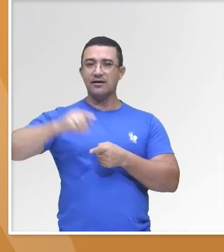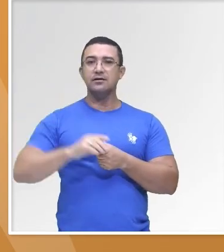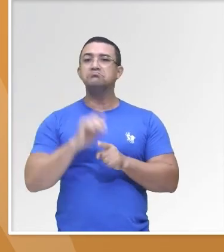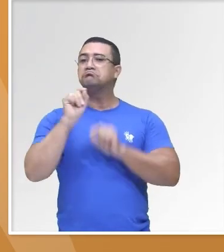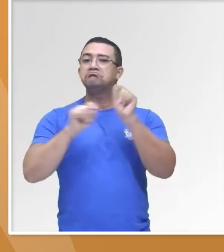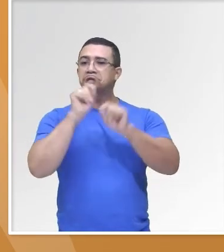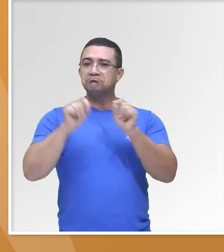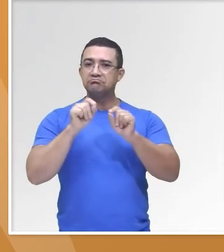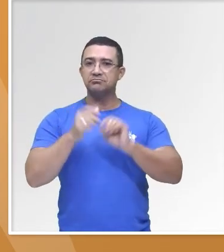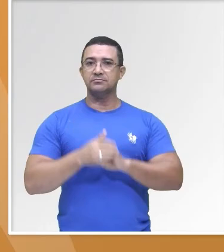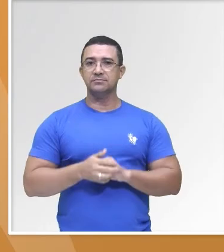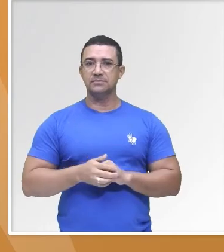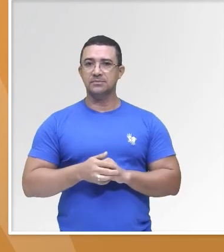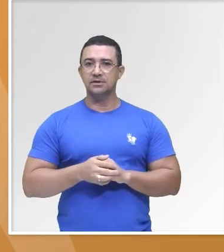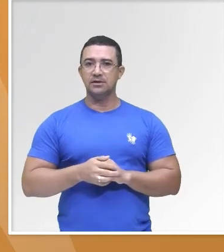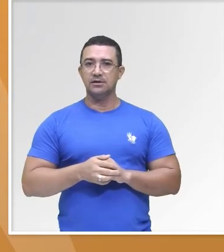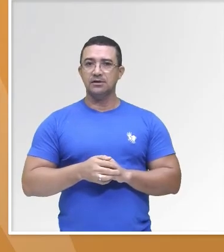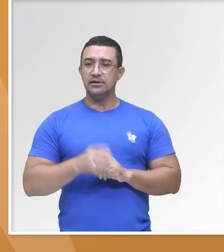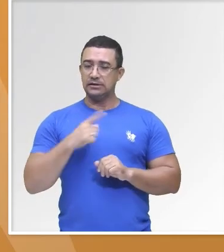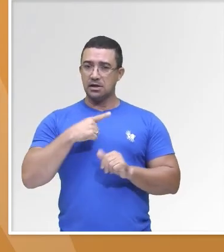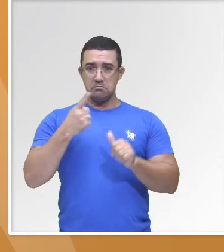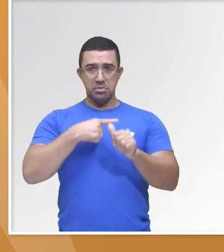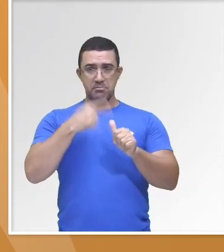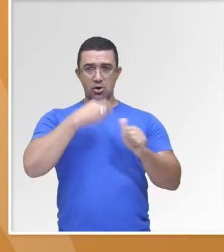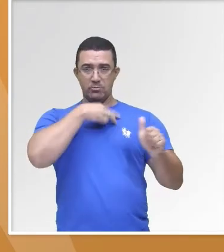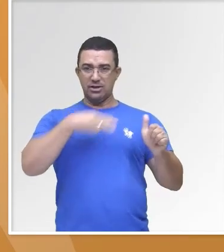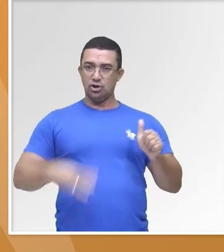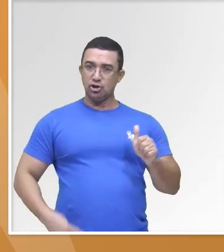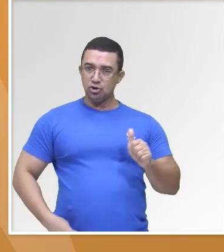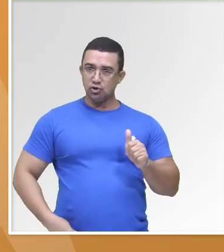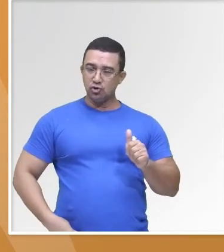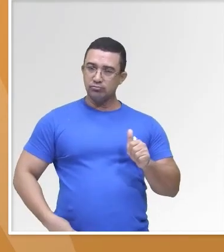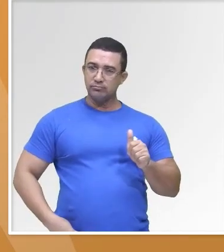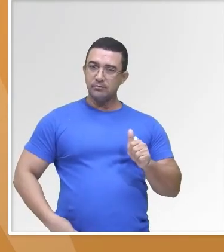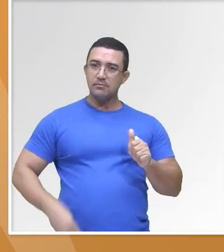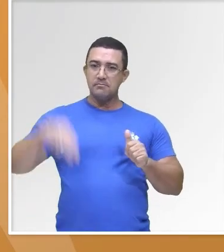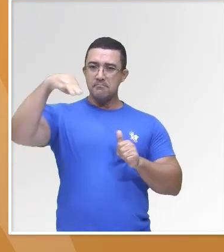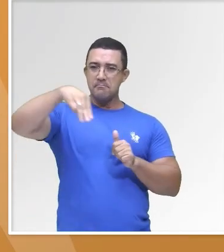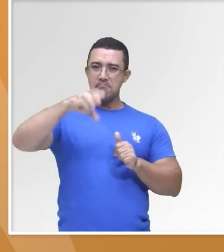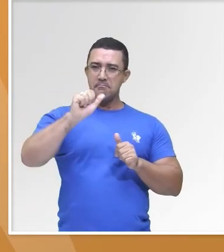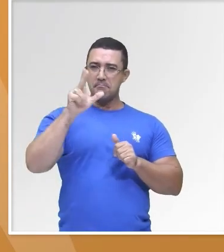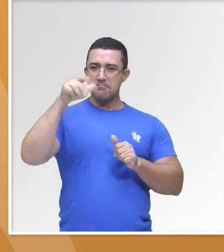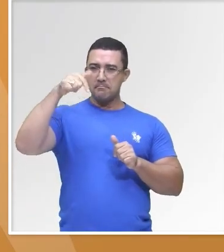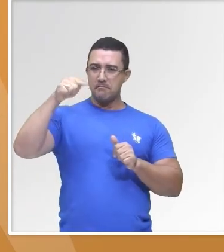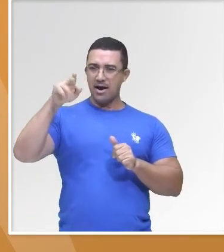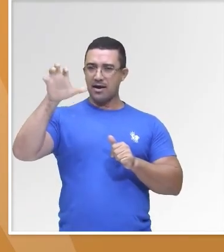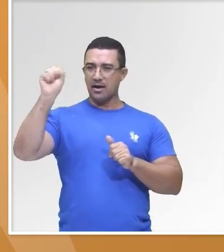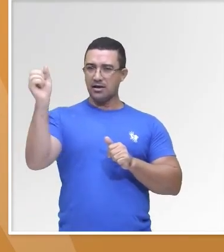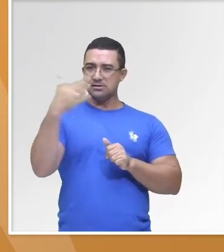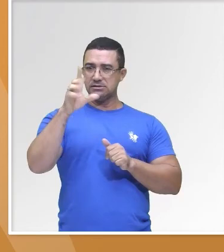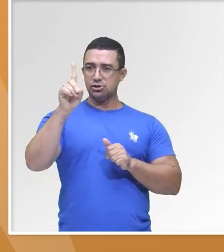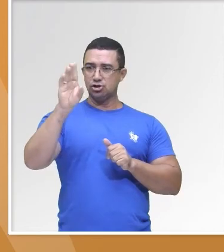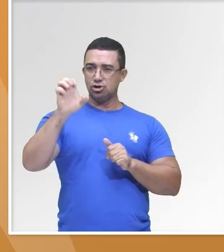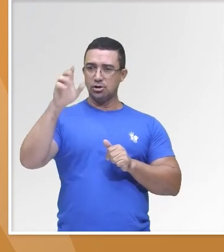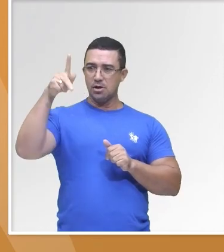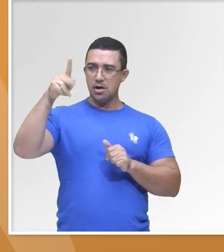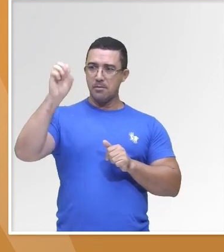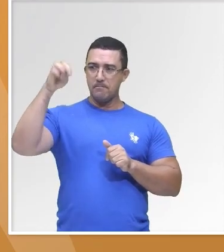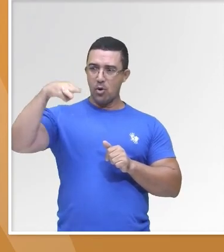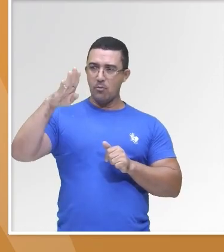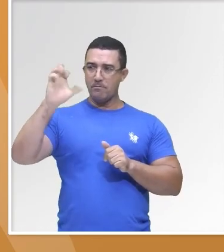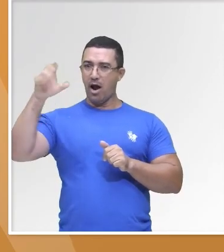Portugal, que aí tem como primeiro-ministro Marquês de Pombal, e ele que nos tira do domínio da